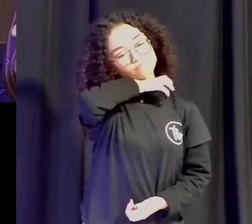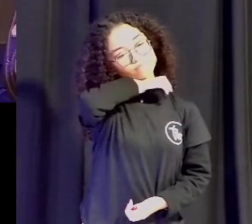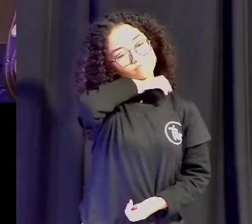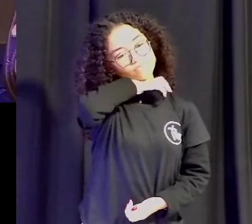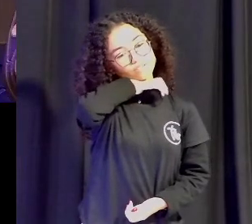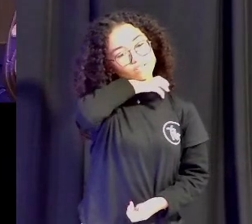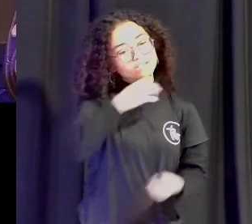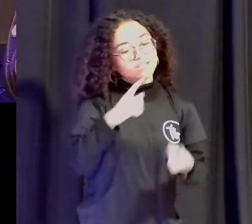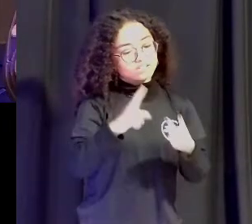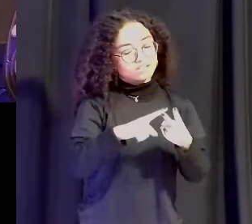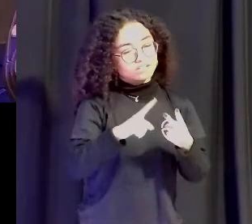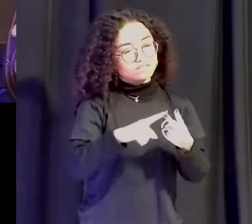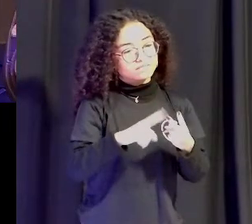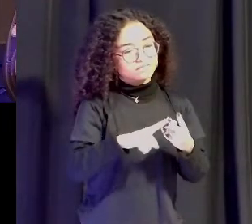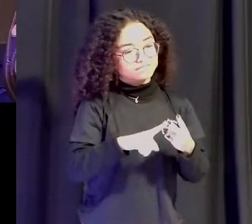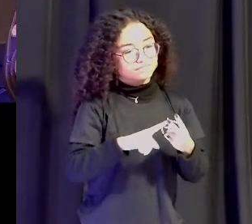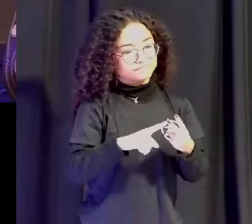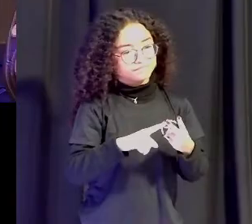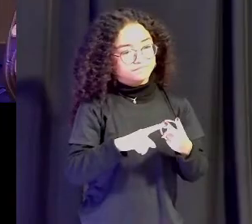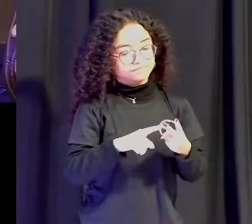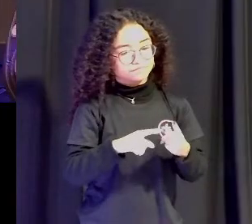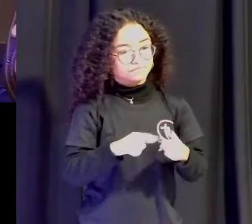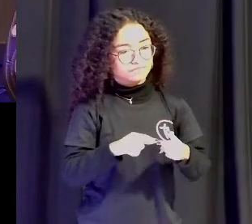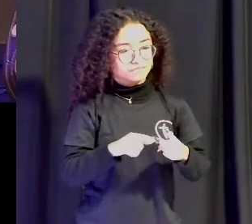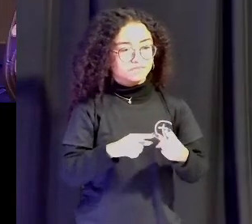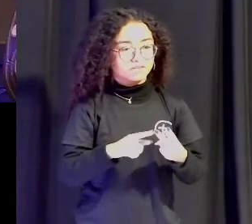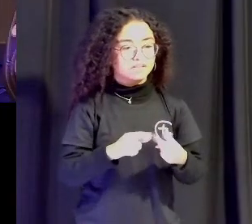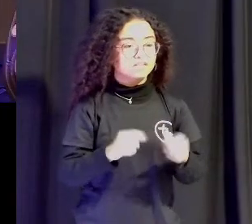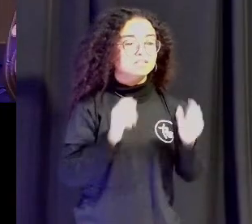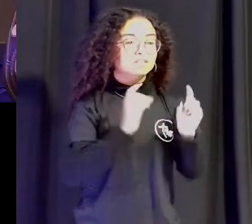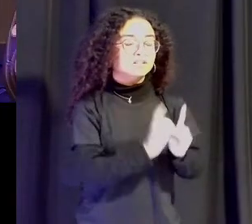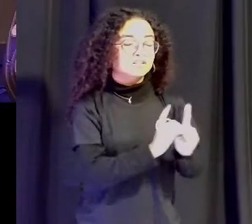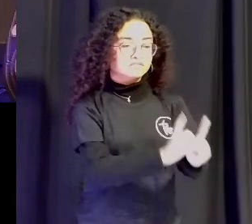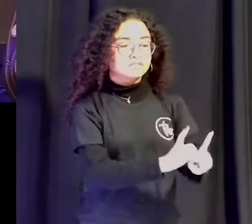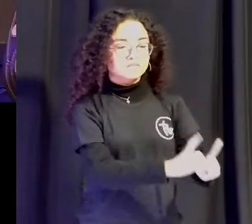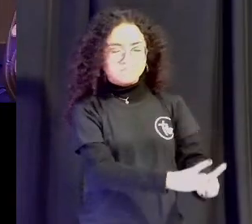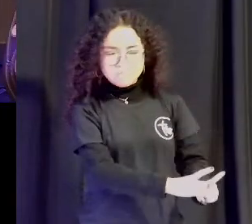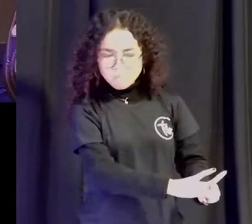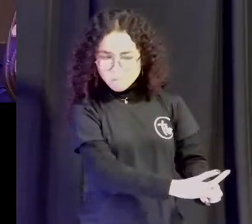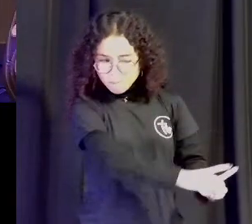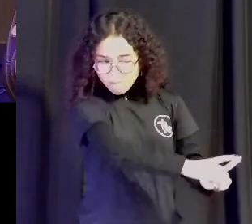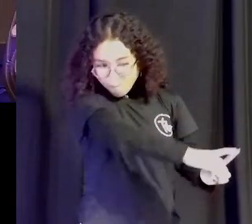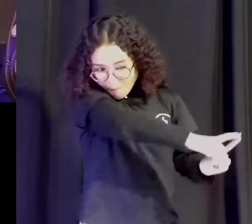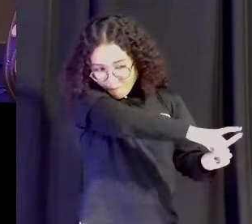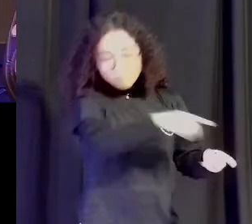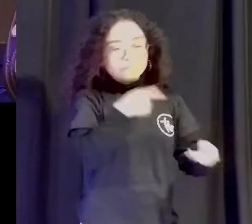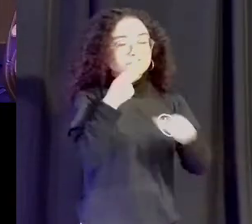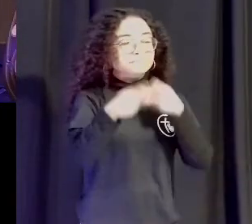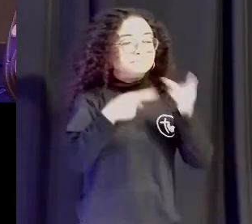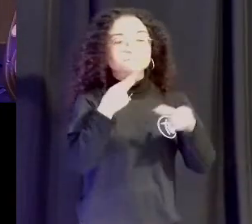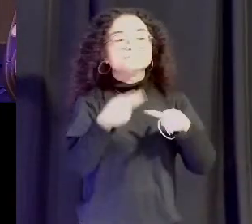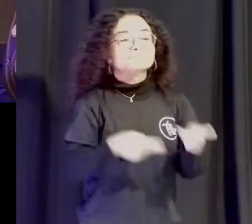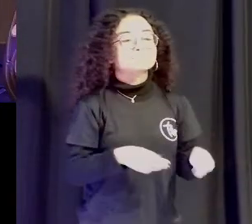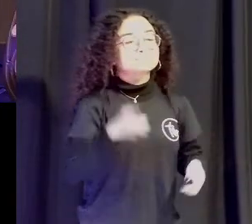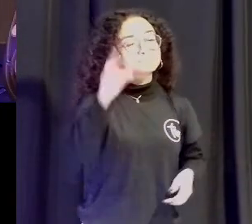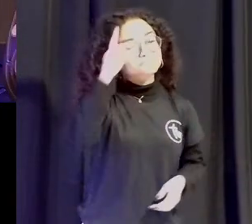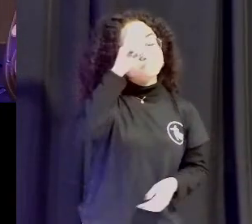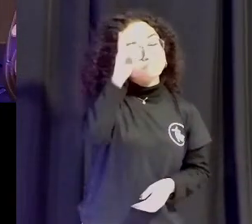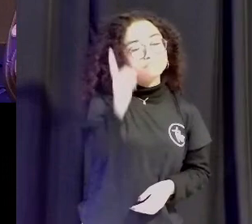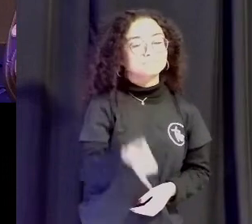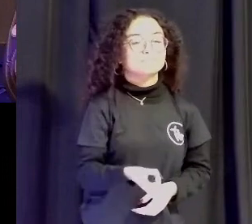Outra verdade dita pelos discípulos às autoridades e também ao povo: